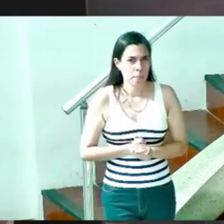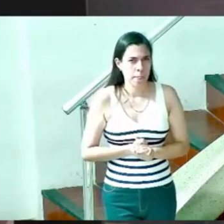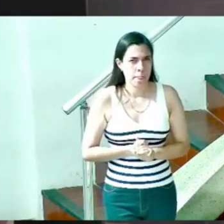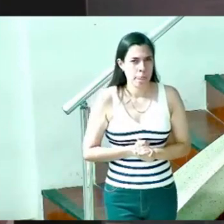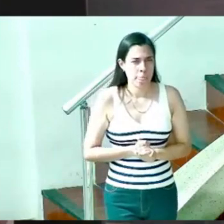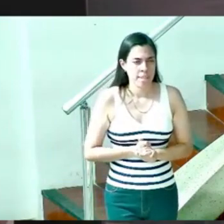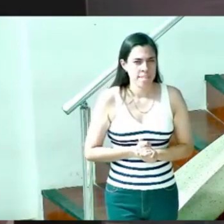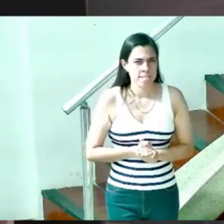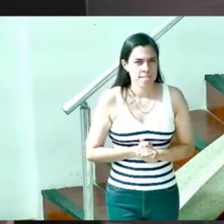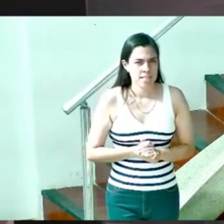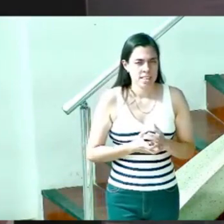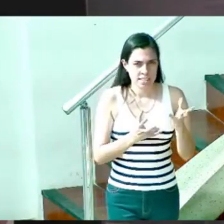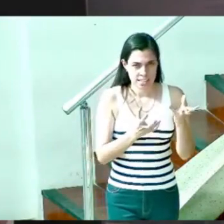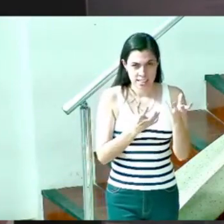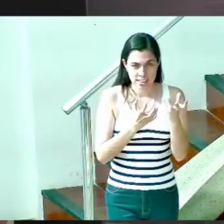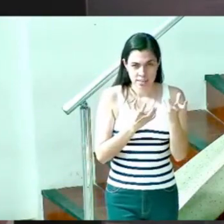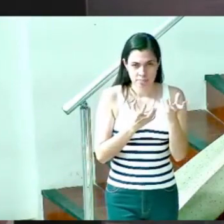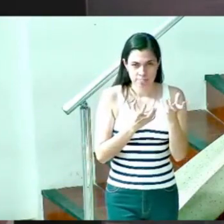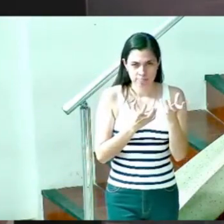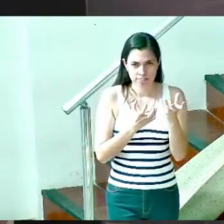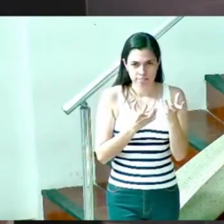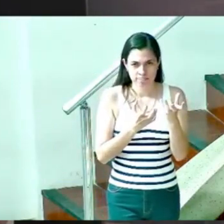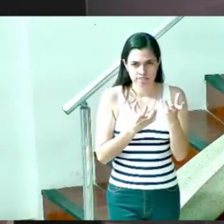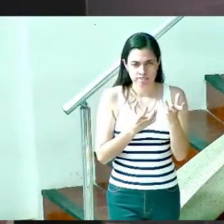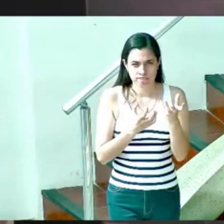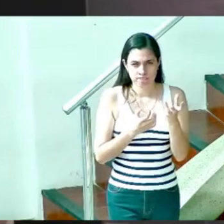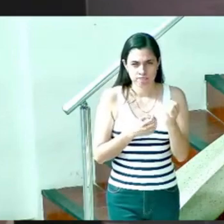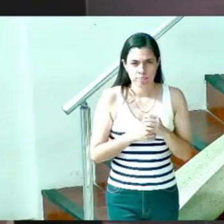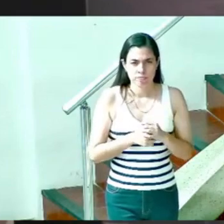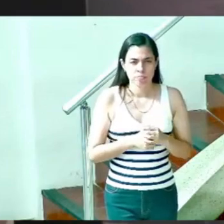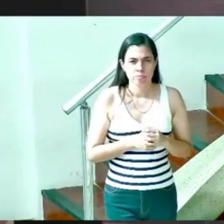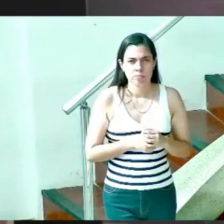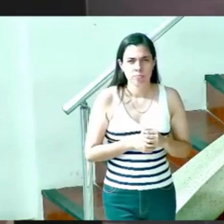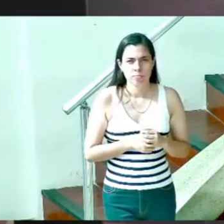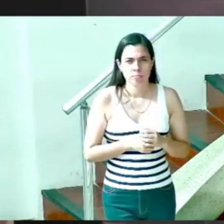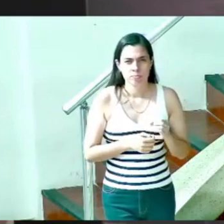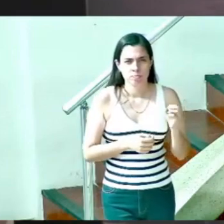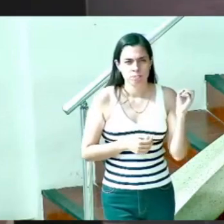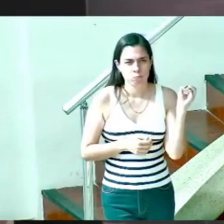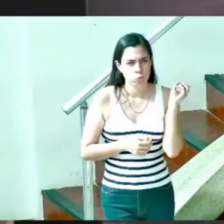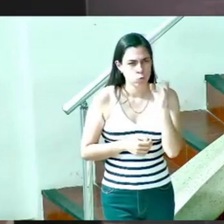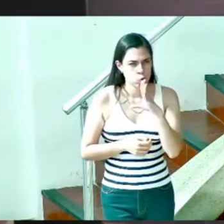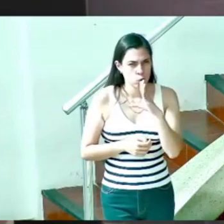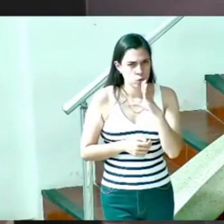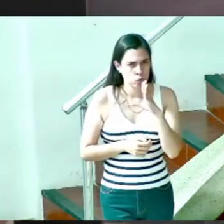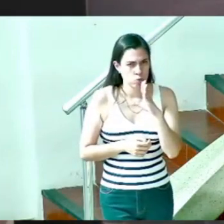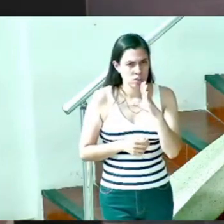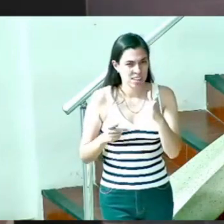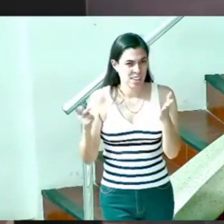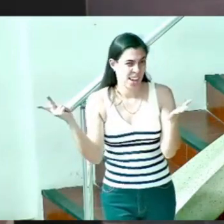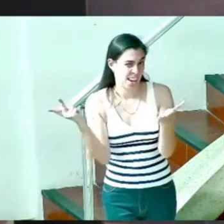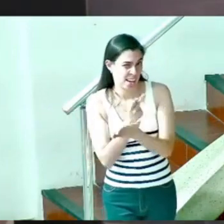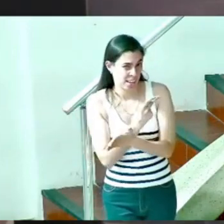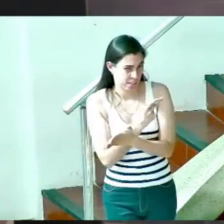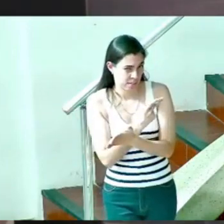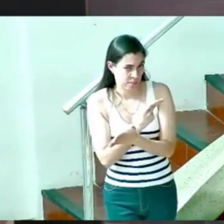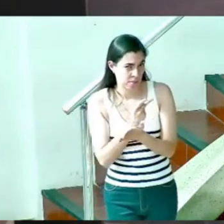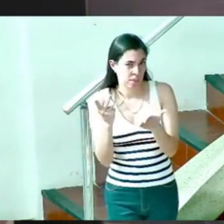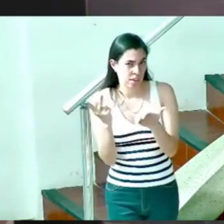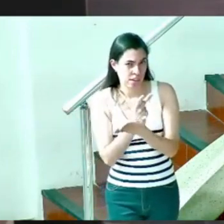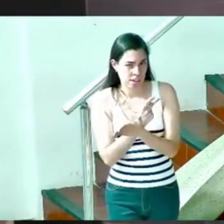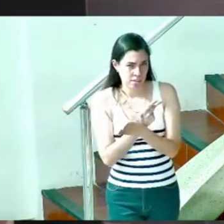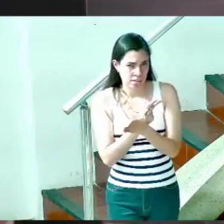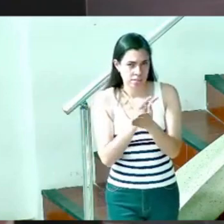estavam propondo algo que era um evangelho estranho. E por isso estavam à beira